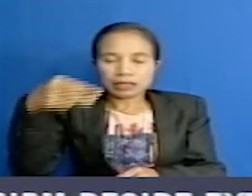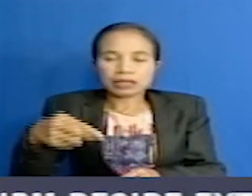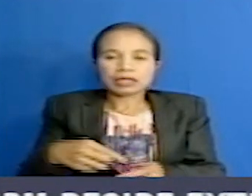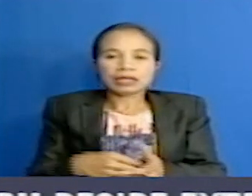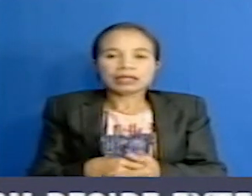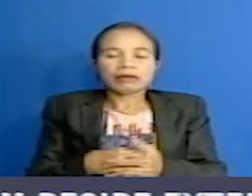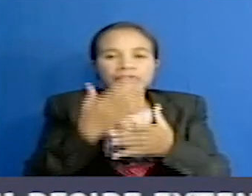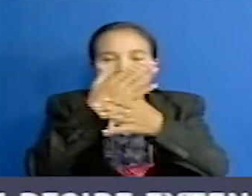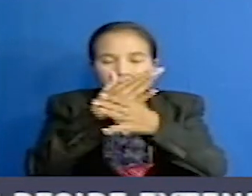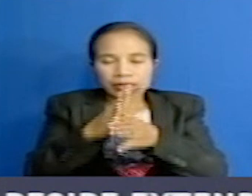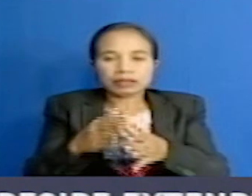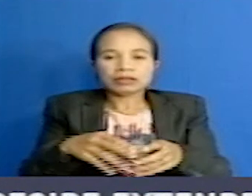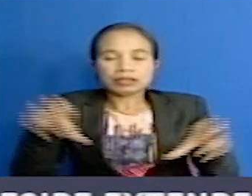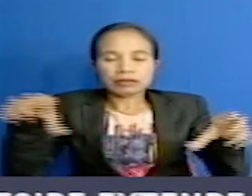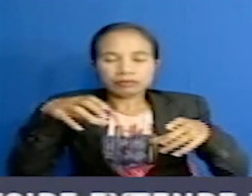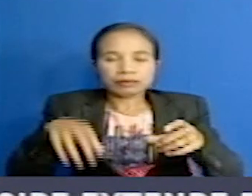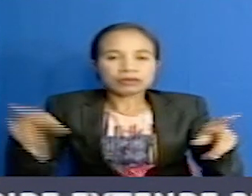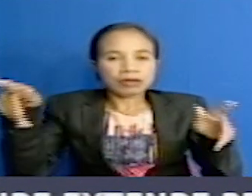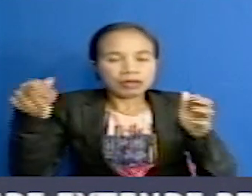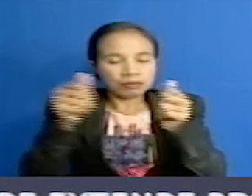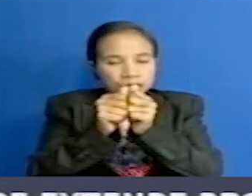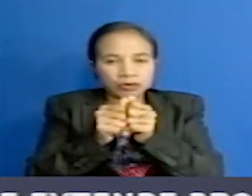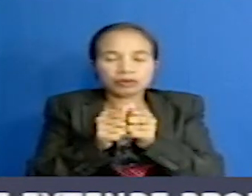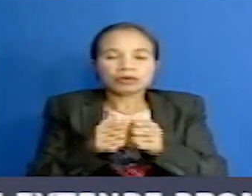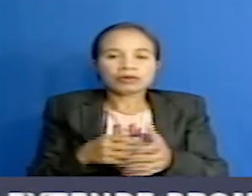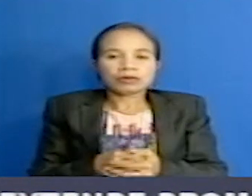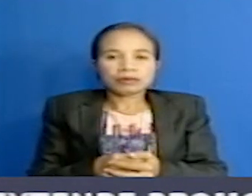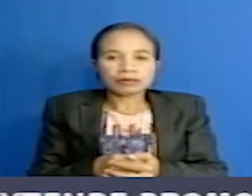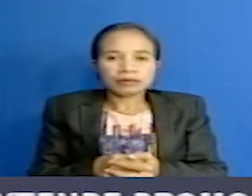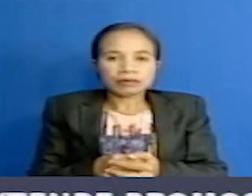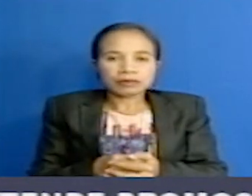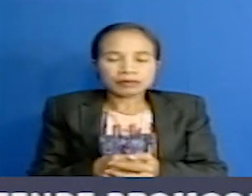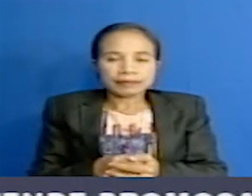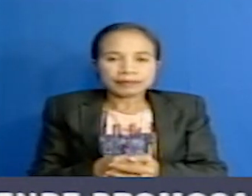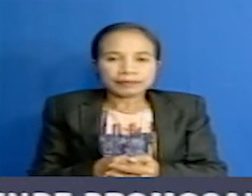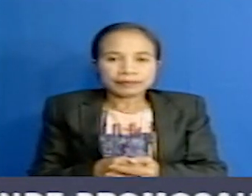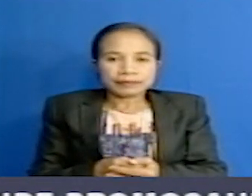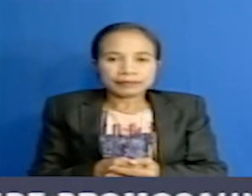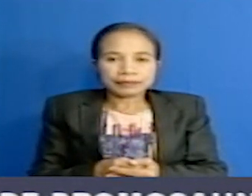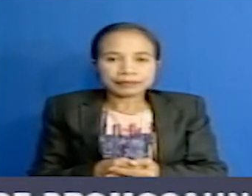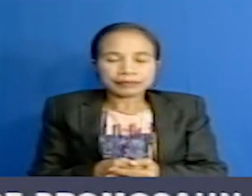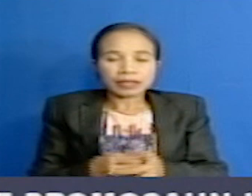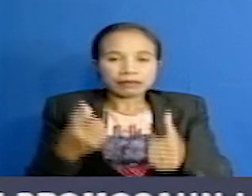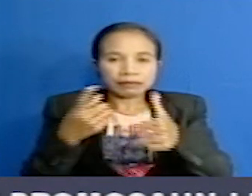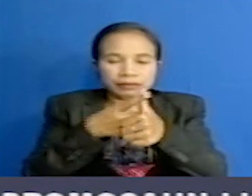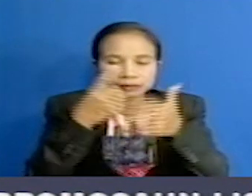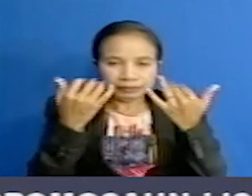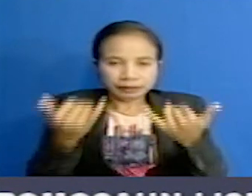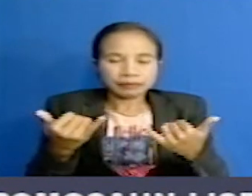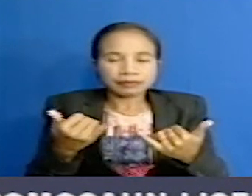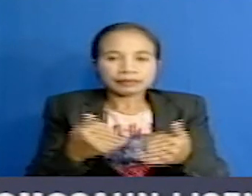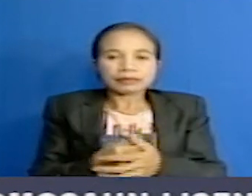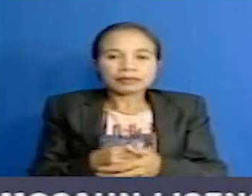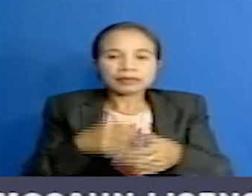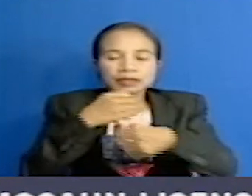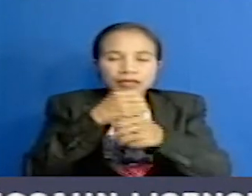ne sistema acoplado entre oceano e atmosfera nessa por El Nino ou Oceano Sul deve a fase agora forma